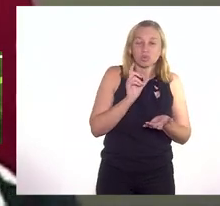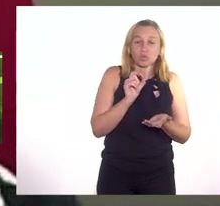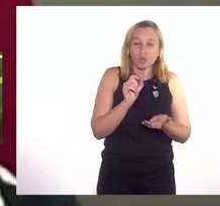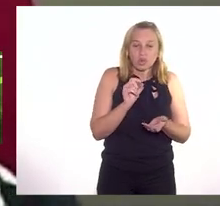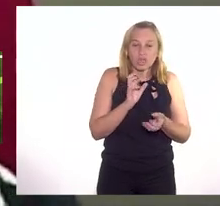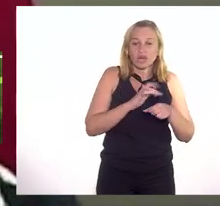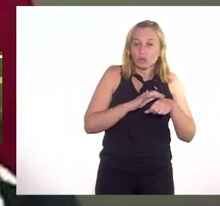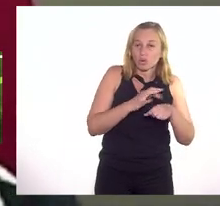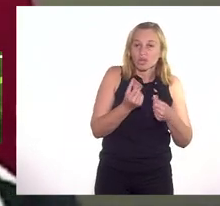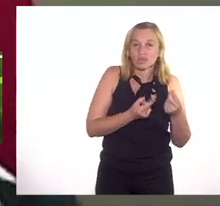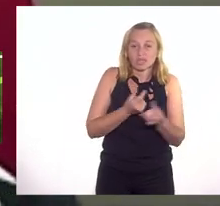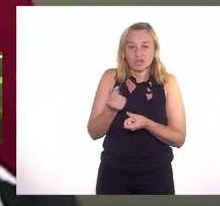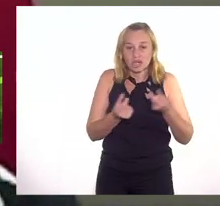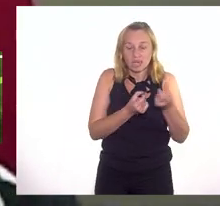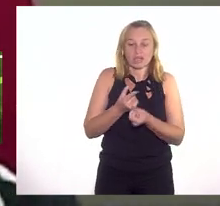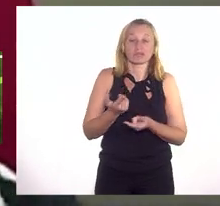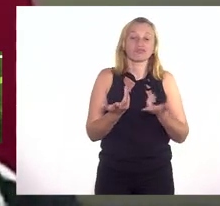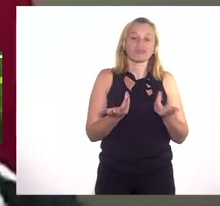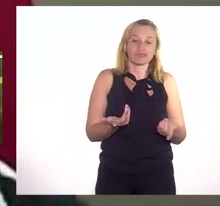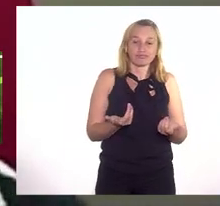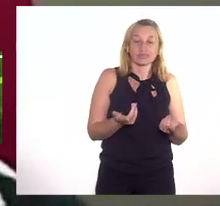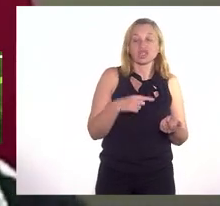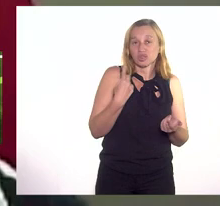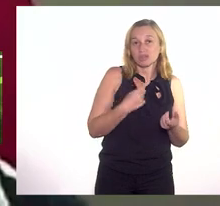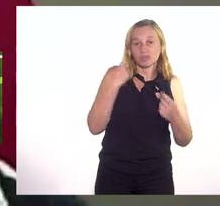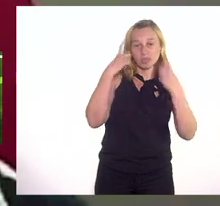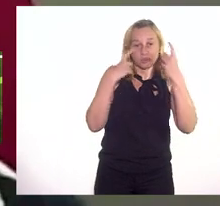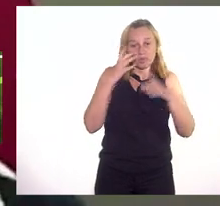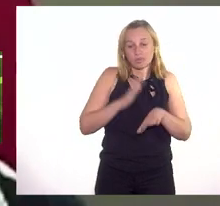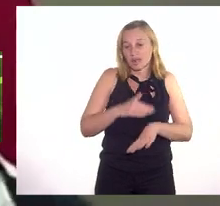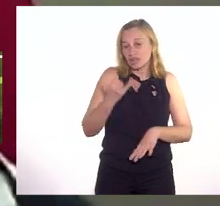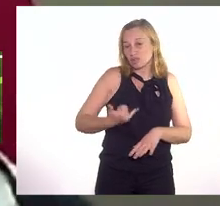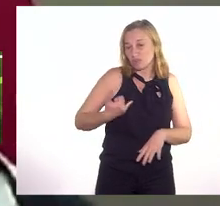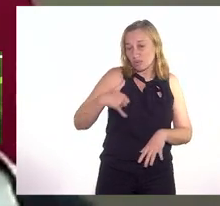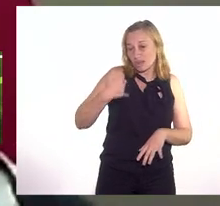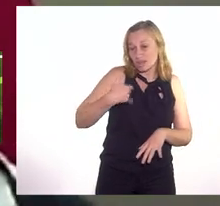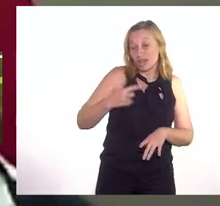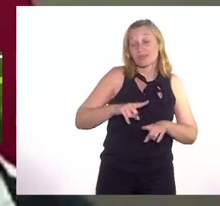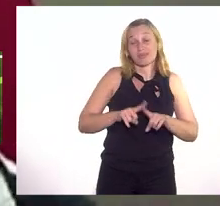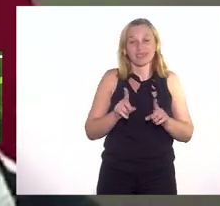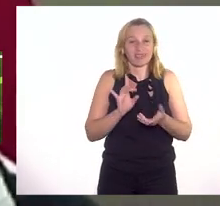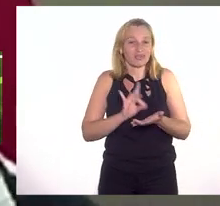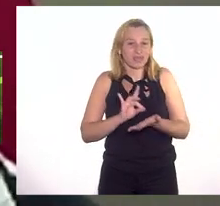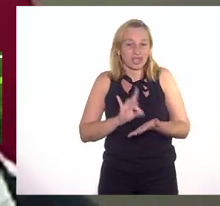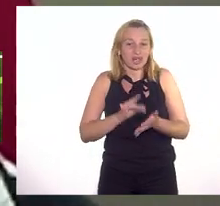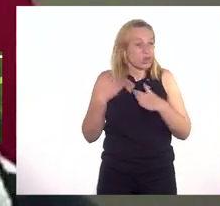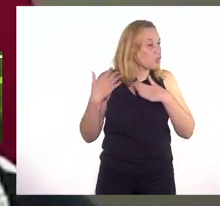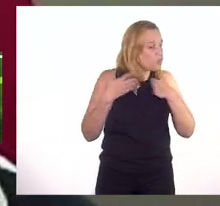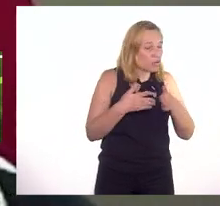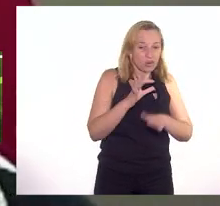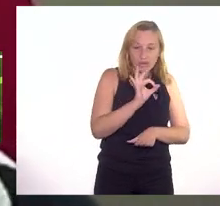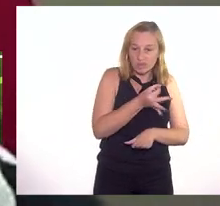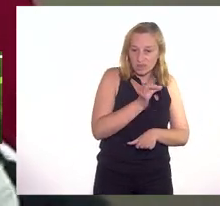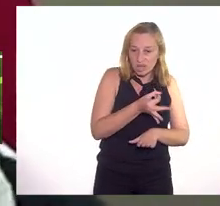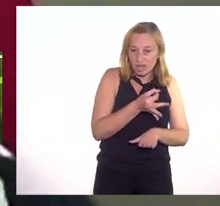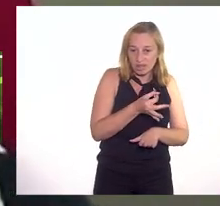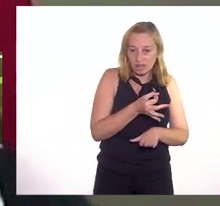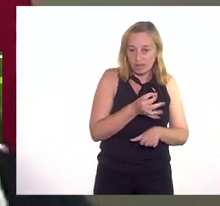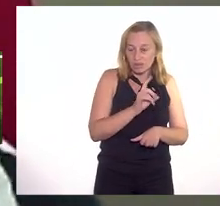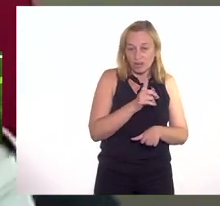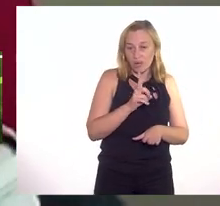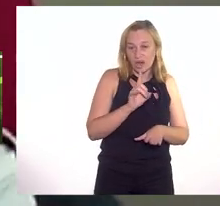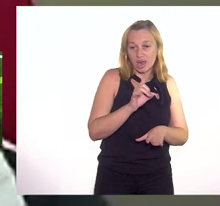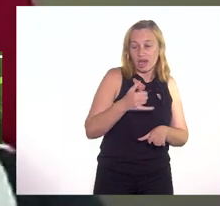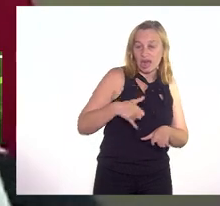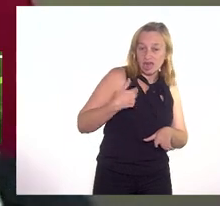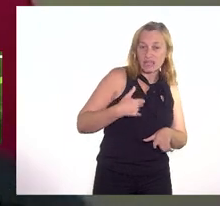doenças raras, né, faz com que a gente se preocupe com a idade, quando, na verdade, o foco dessa discussão não passa pela